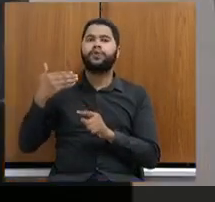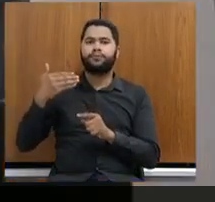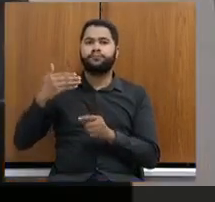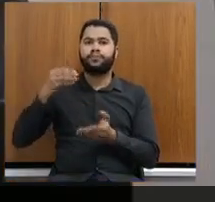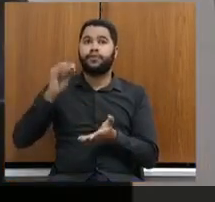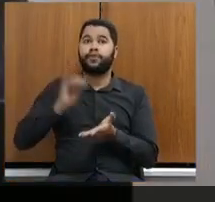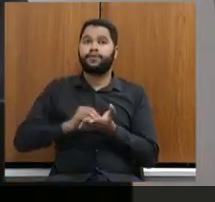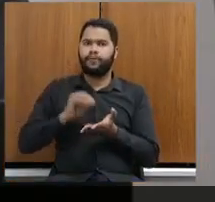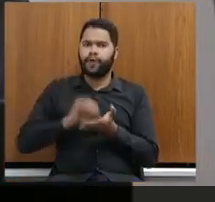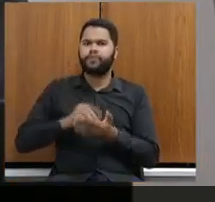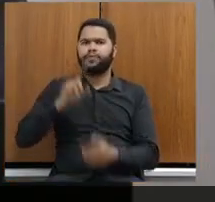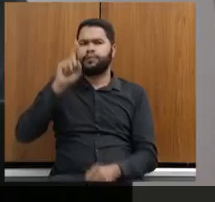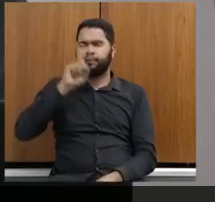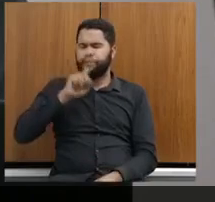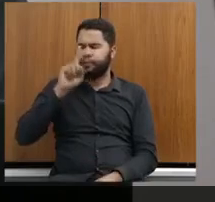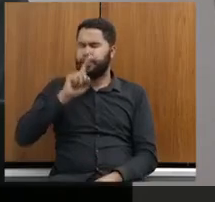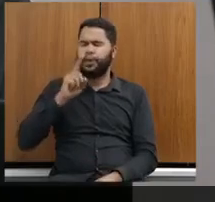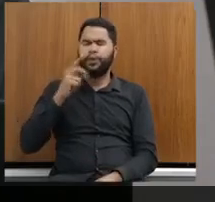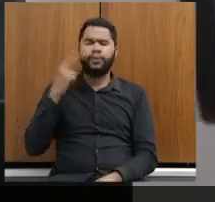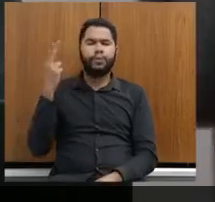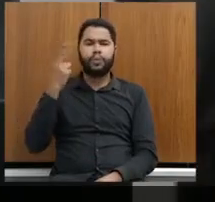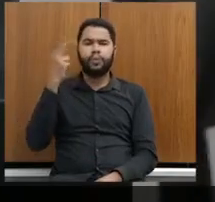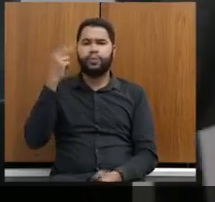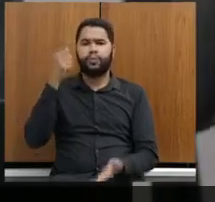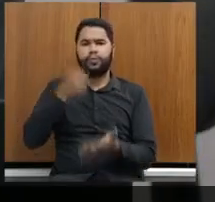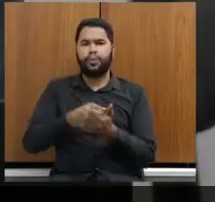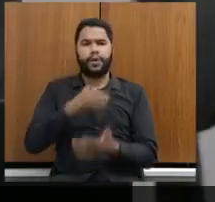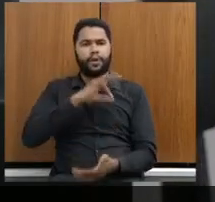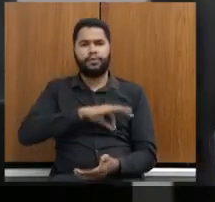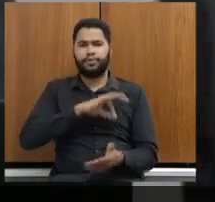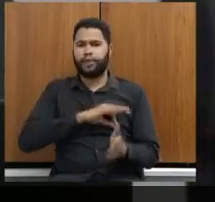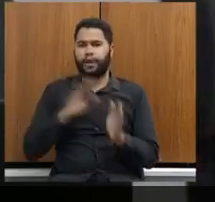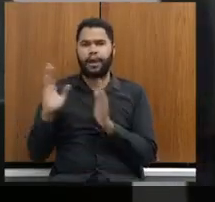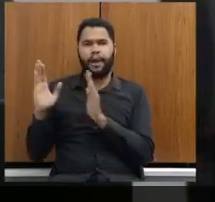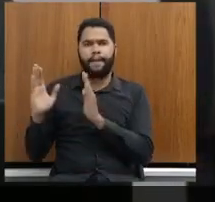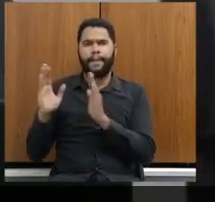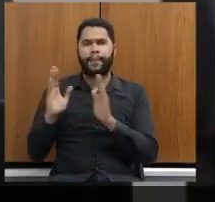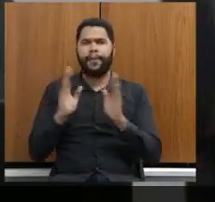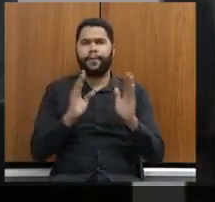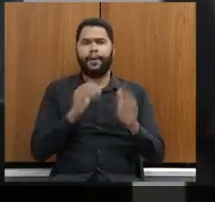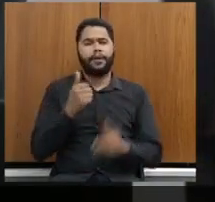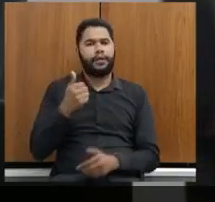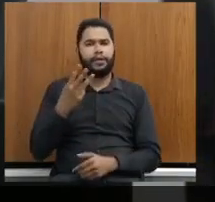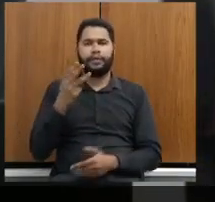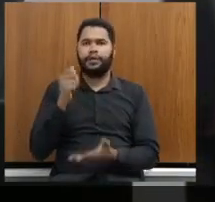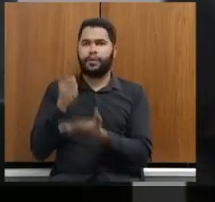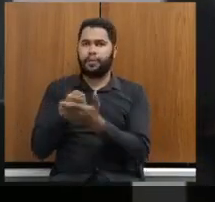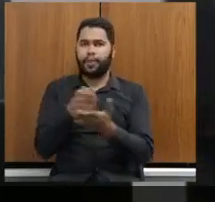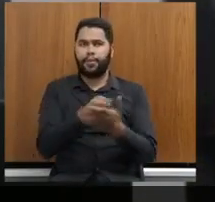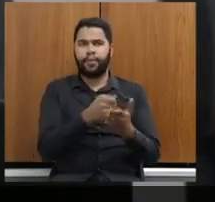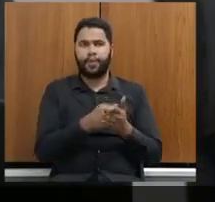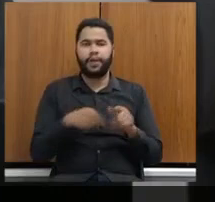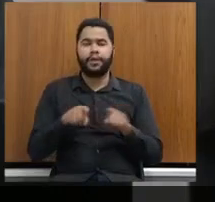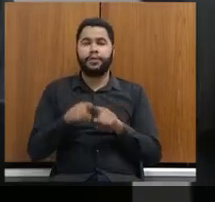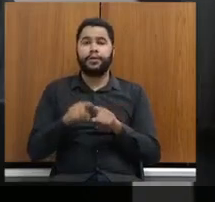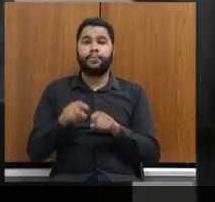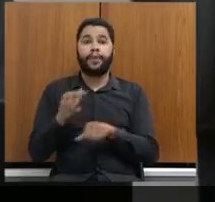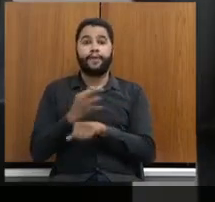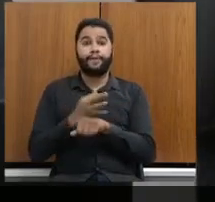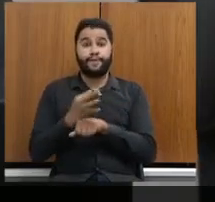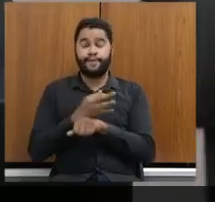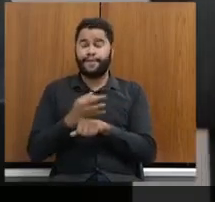faltou falhou gravemente ao não pagar o salário em dia a não pagar o 13º em dia e as férias vem